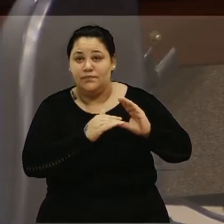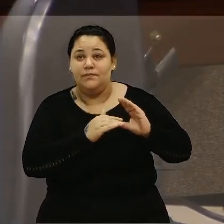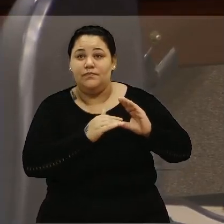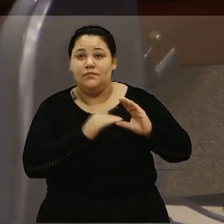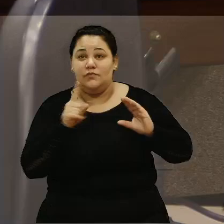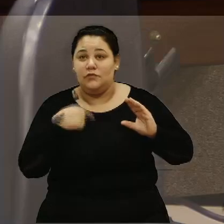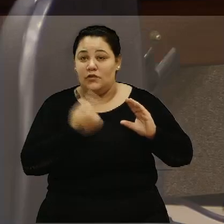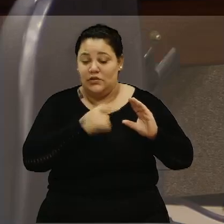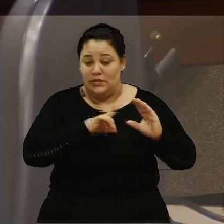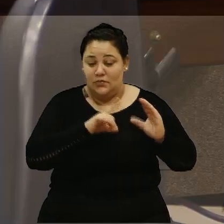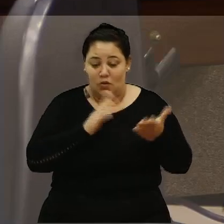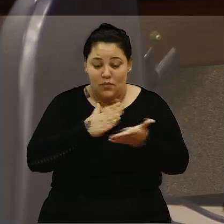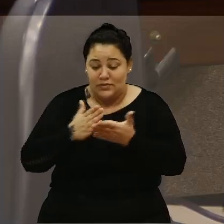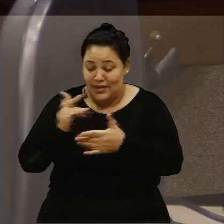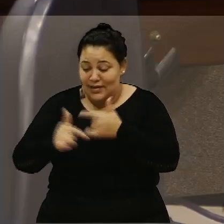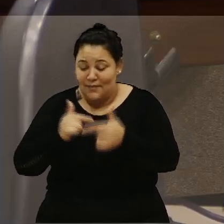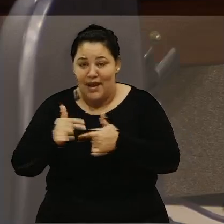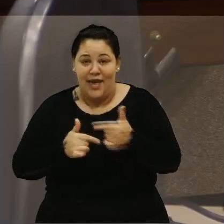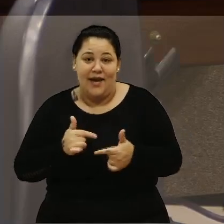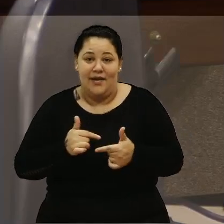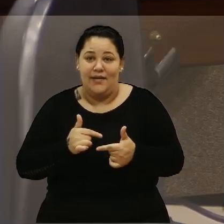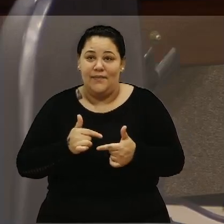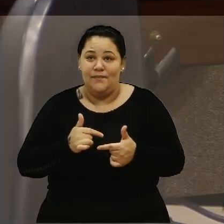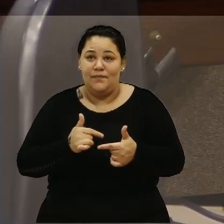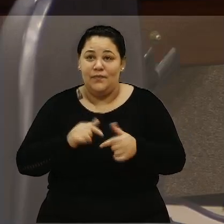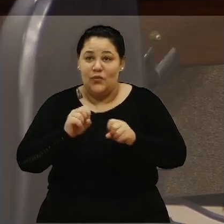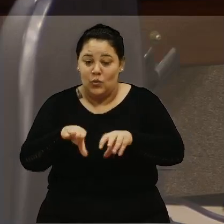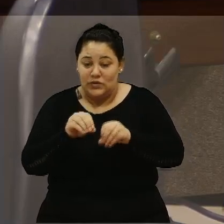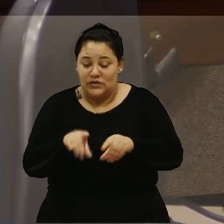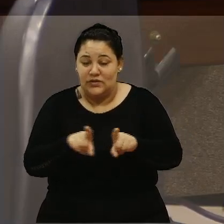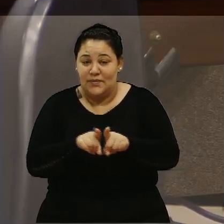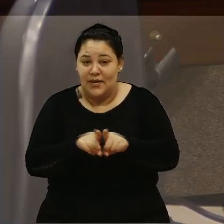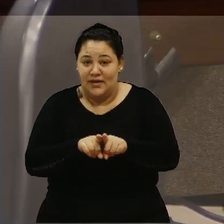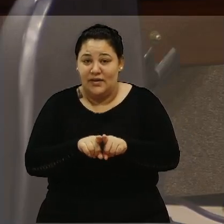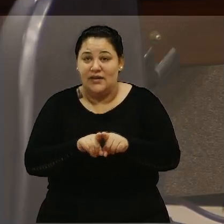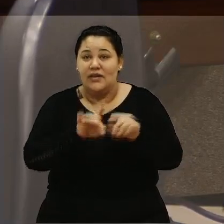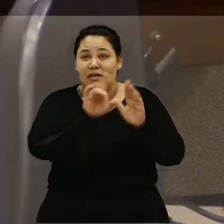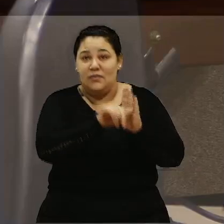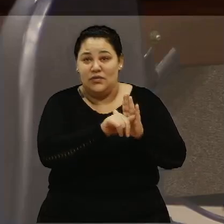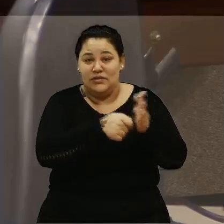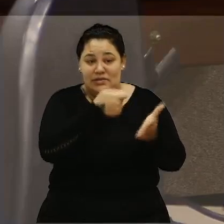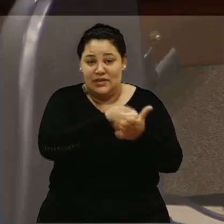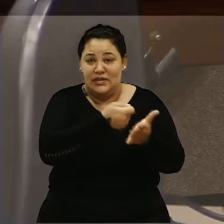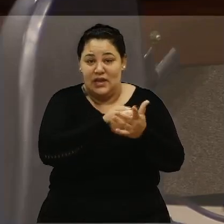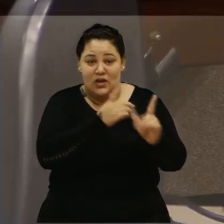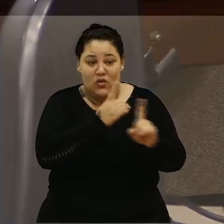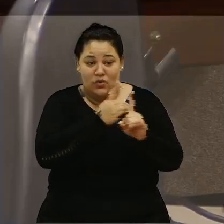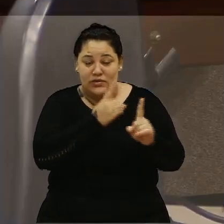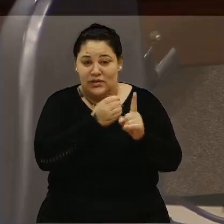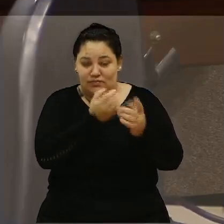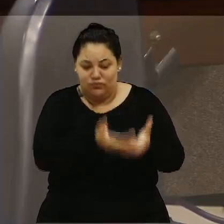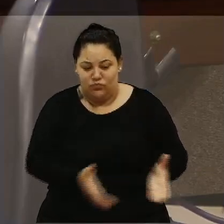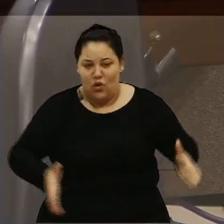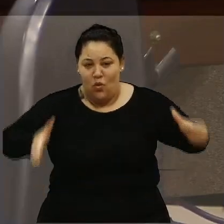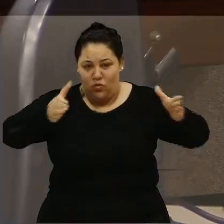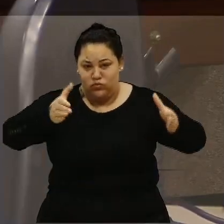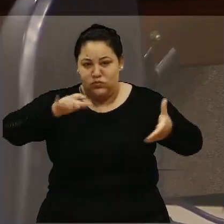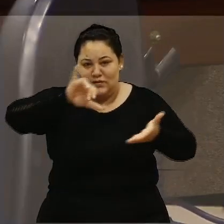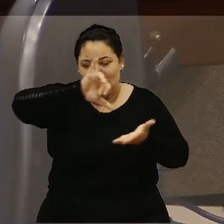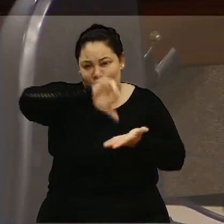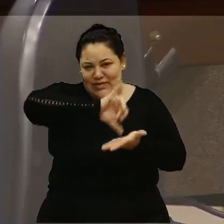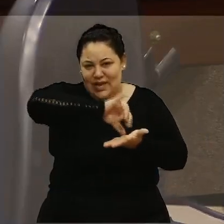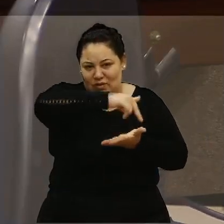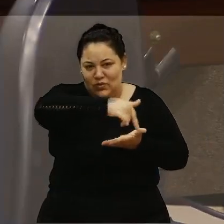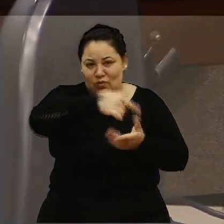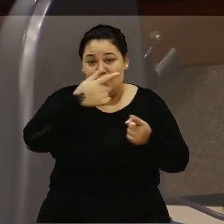gente tem que começar a trabalhar muito forte na questão da educação e também, daqui a pouco, buscar melhorar a questão dos containers, principalmente na área central, porque esse